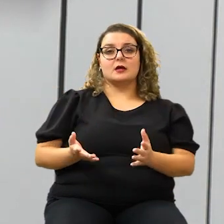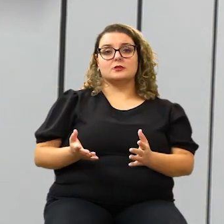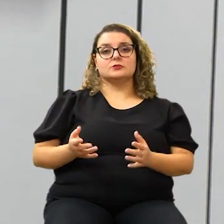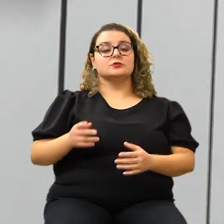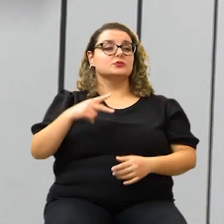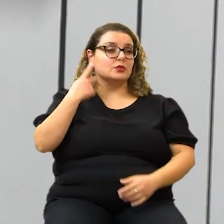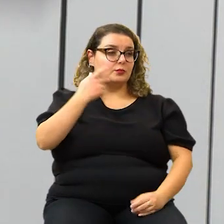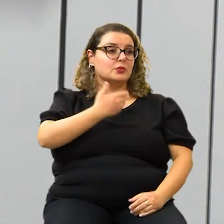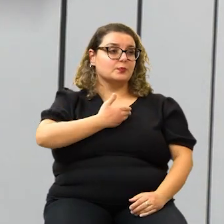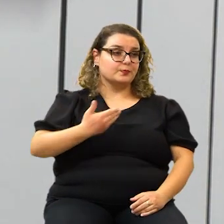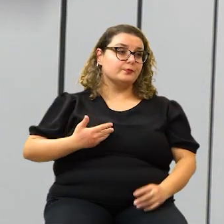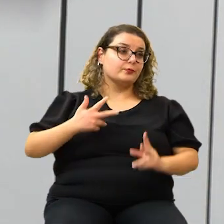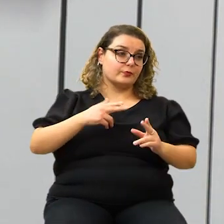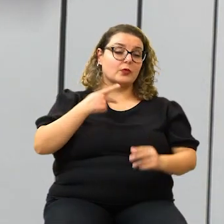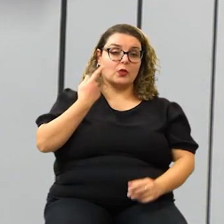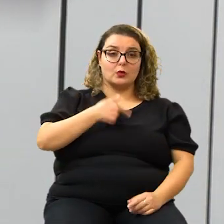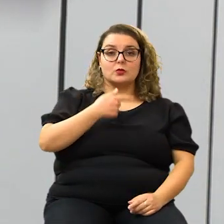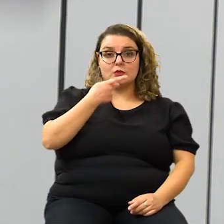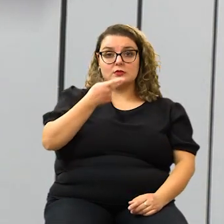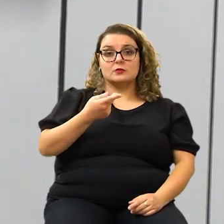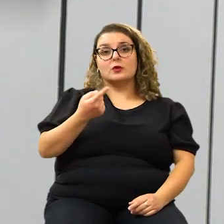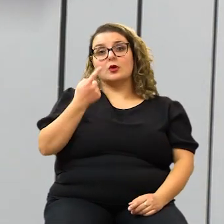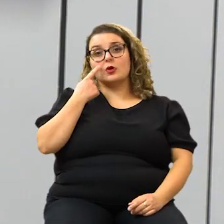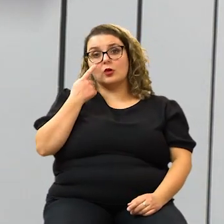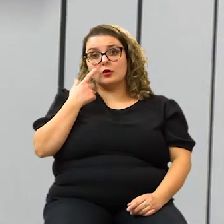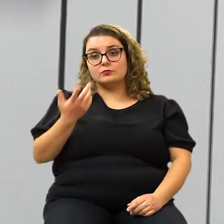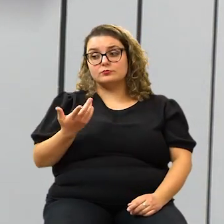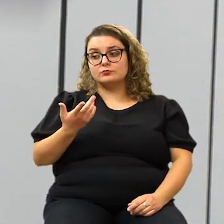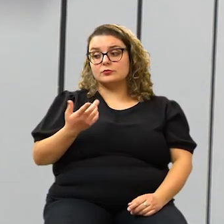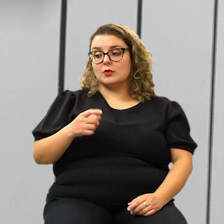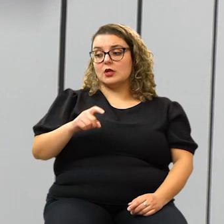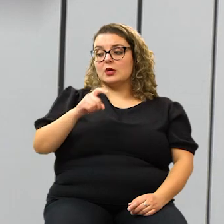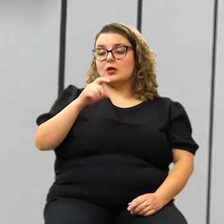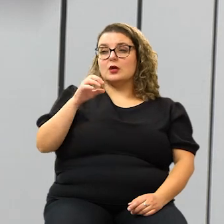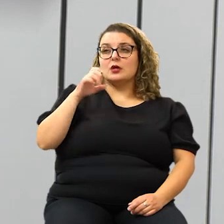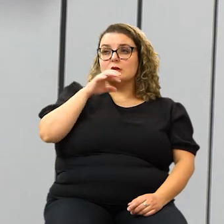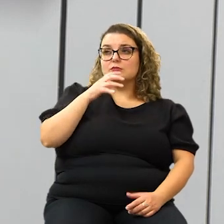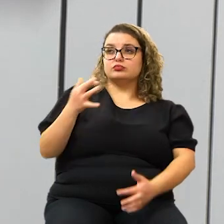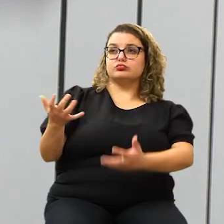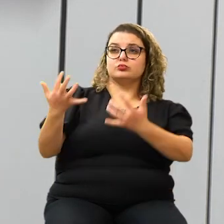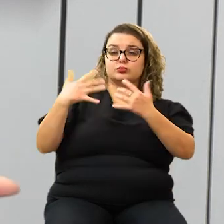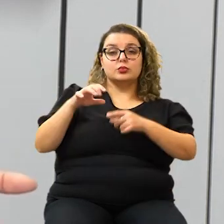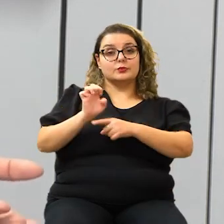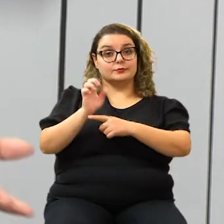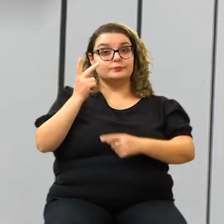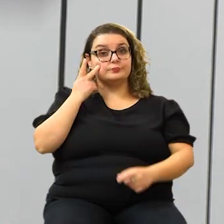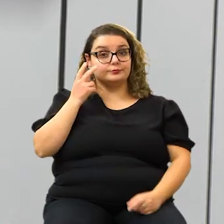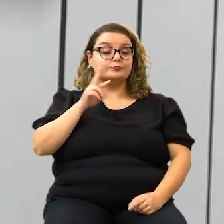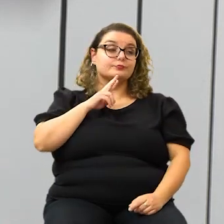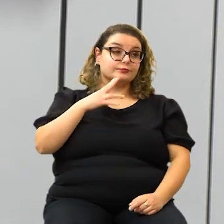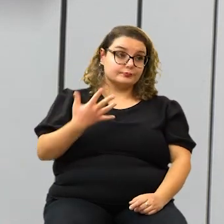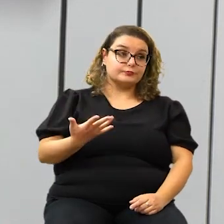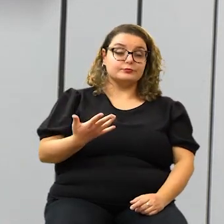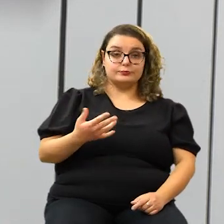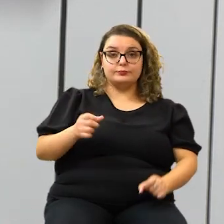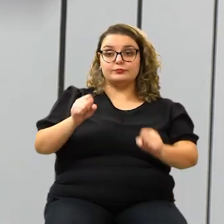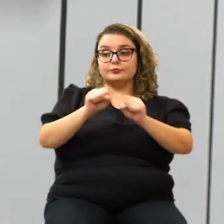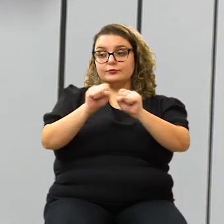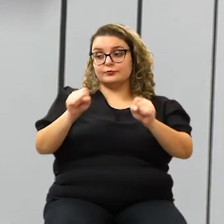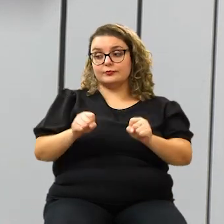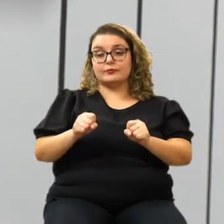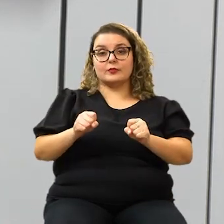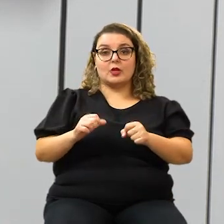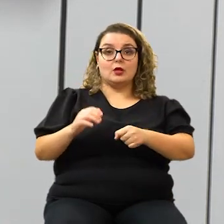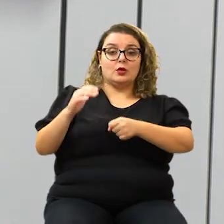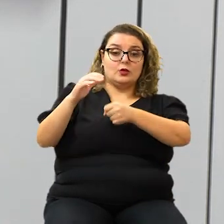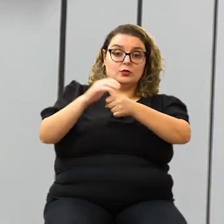pública, como nós falamos, né? Olha, gente, a atual onda de calor que afeta o estado de São Paulo é resultado de um sistema de alta pressão em